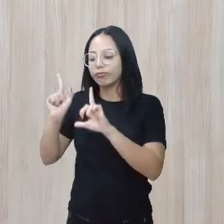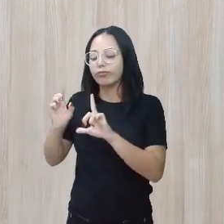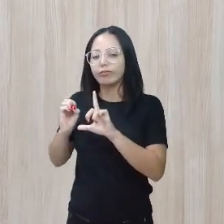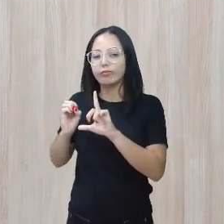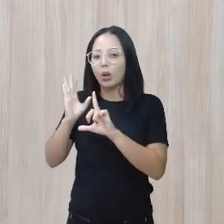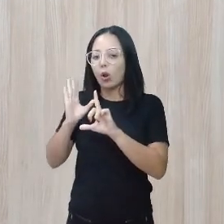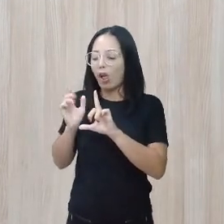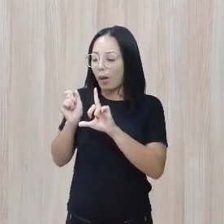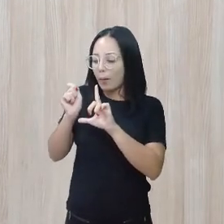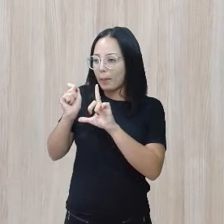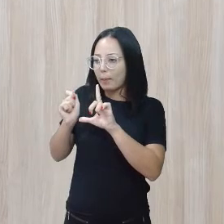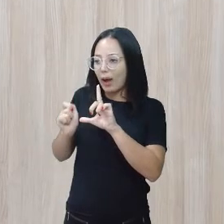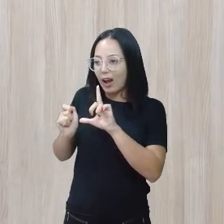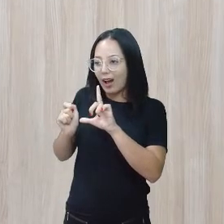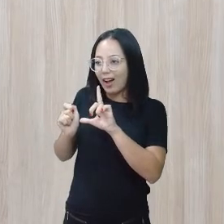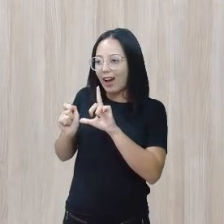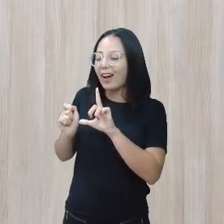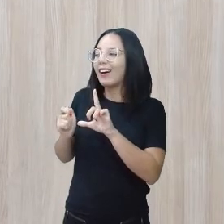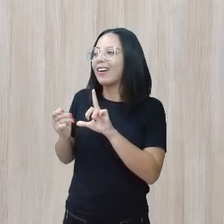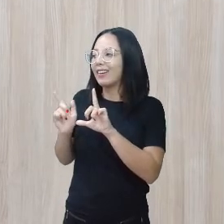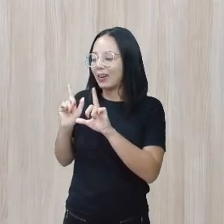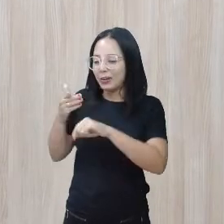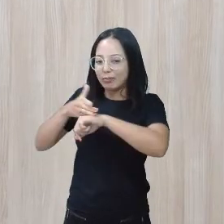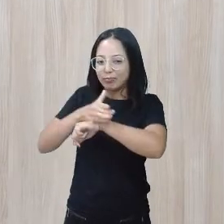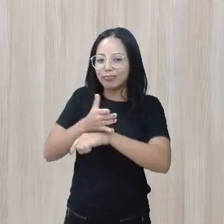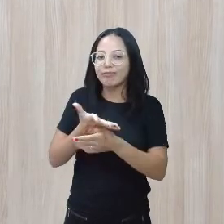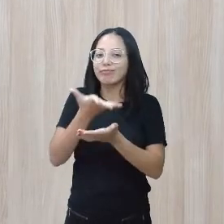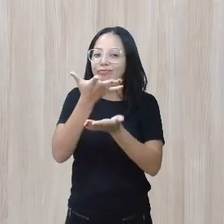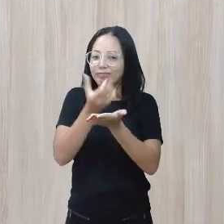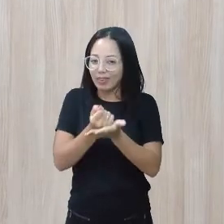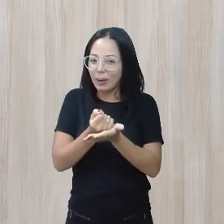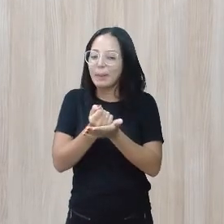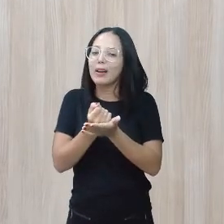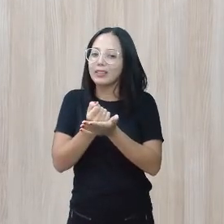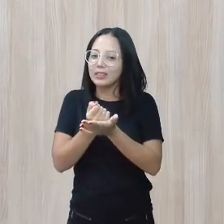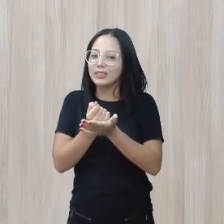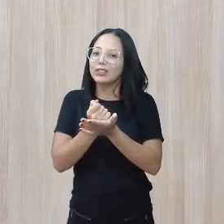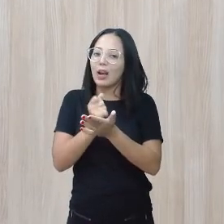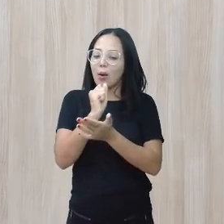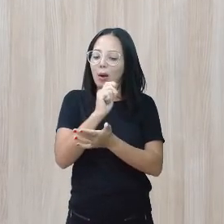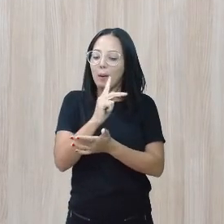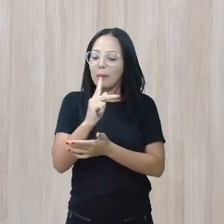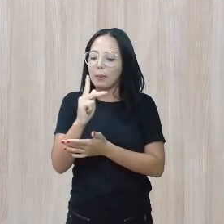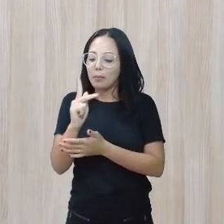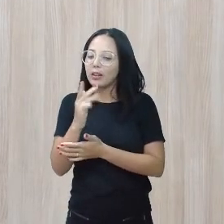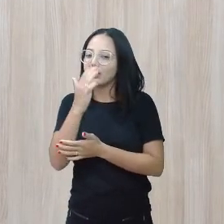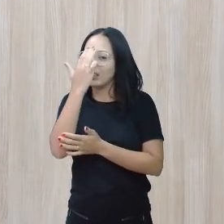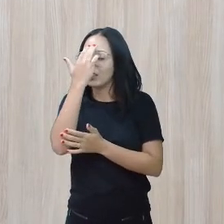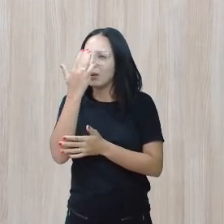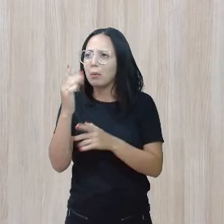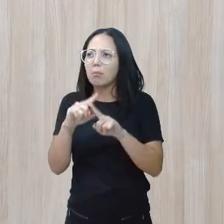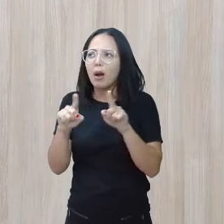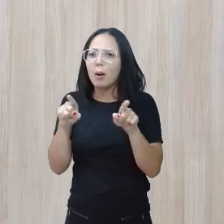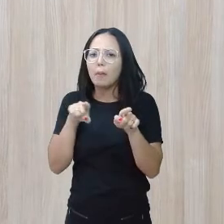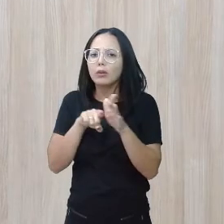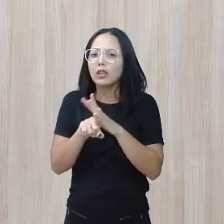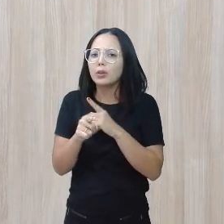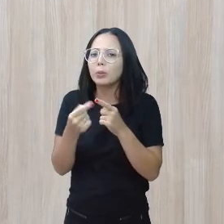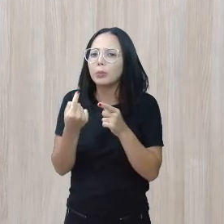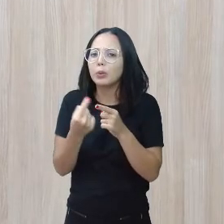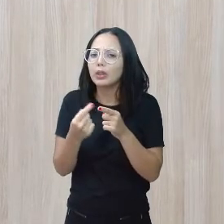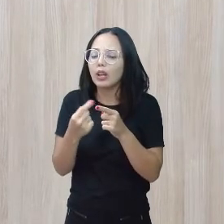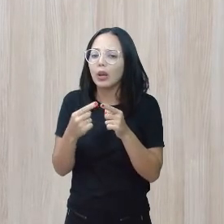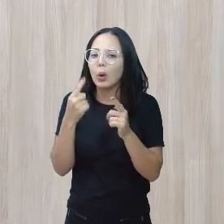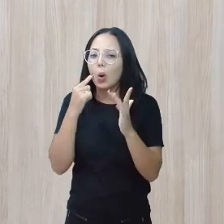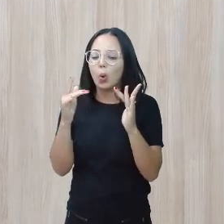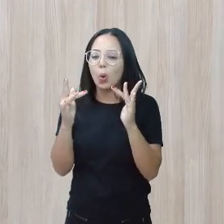para a câmera do seu celular para a tela, faz o download do app. Para quê, Vivi? Para entrar em contato com